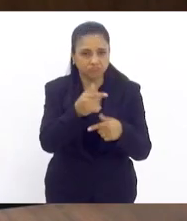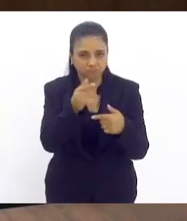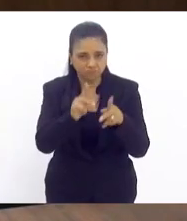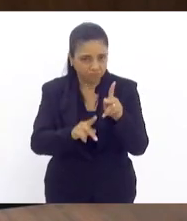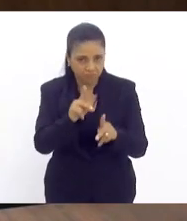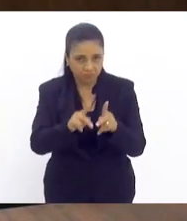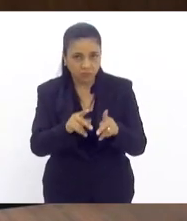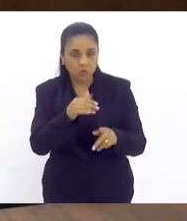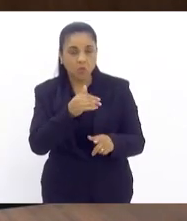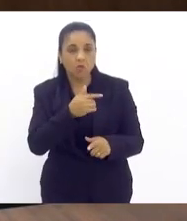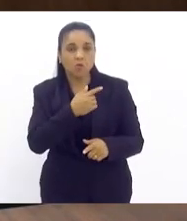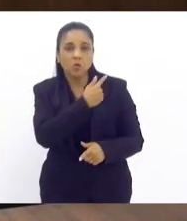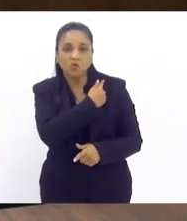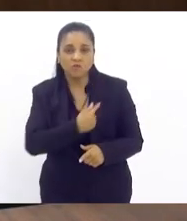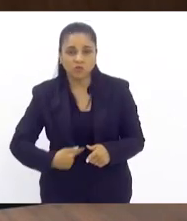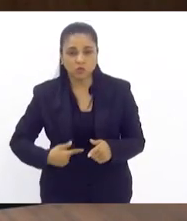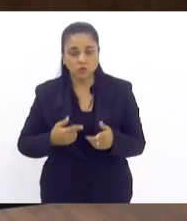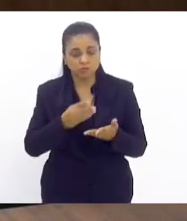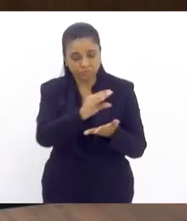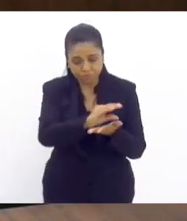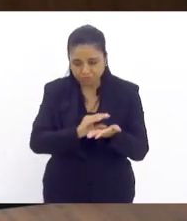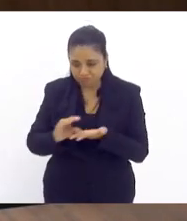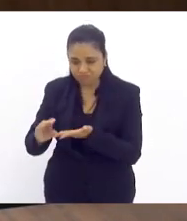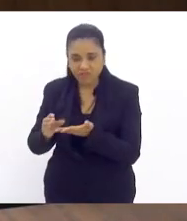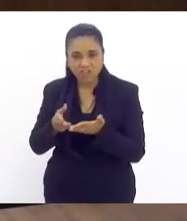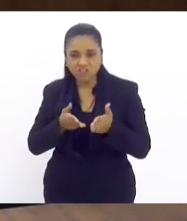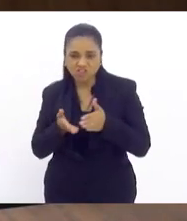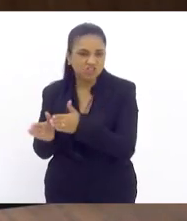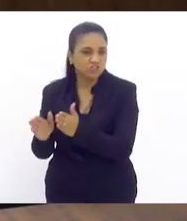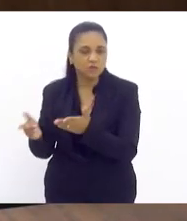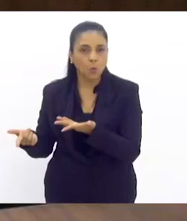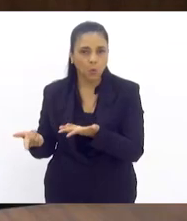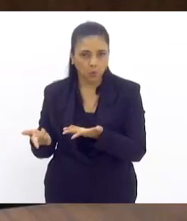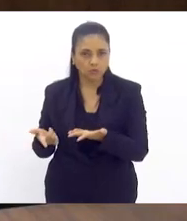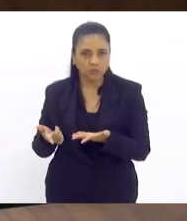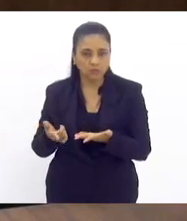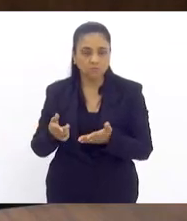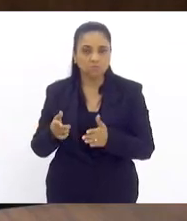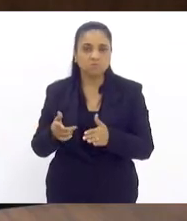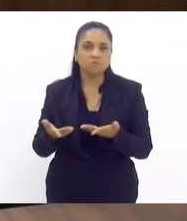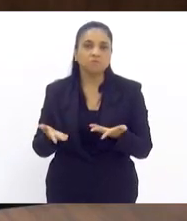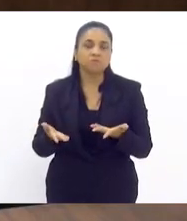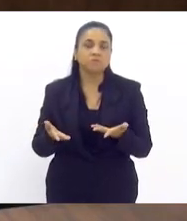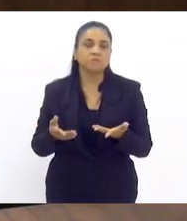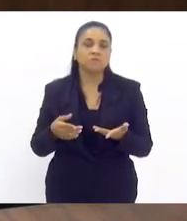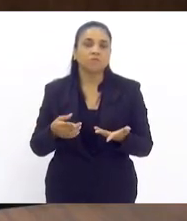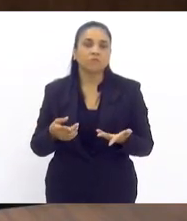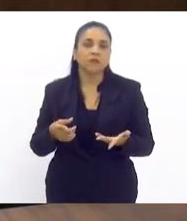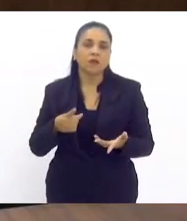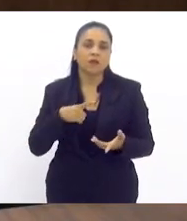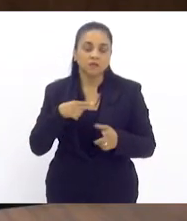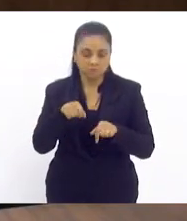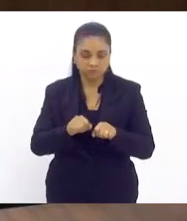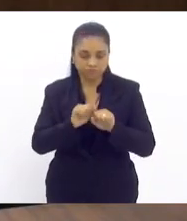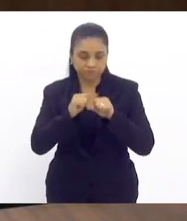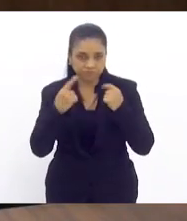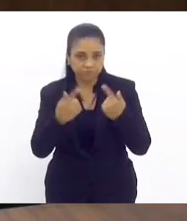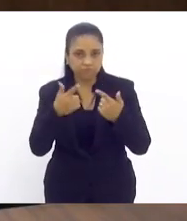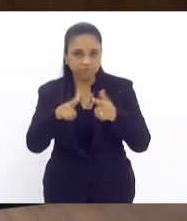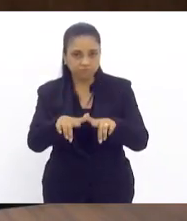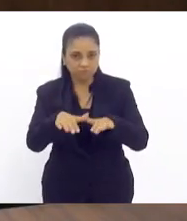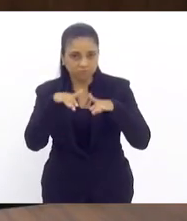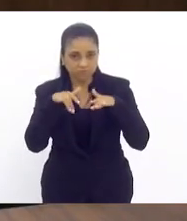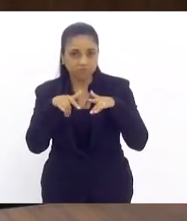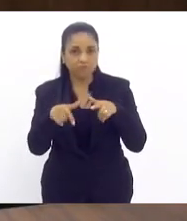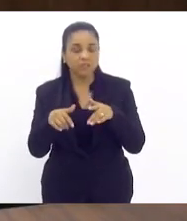atendimento, matando até assim milhares de pessoas do Estado do Rio de Janeiro. E, graças a Deus, a Assembleia Legislativa, nós conseguimos